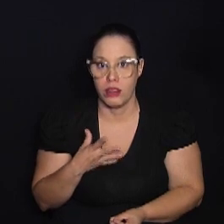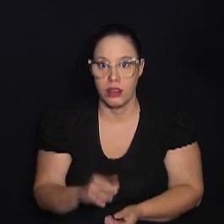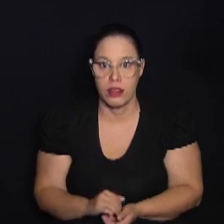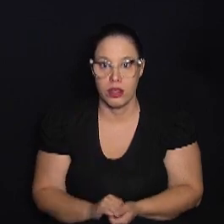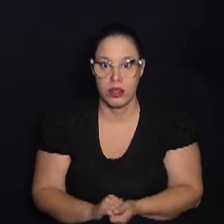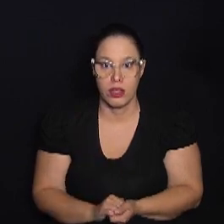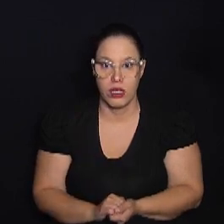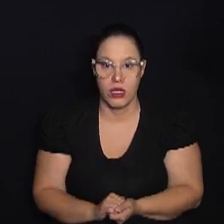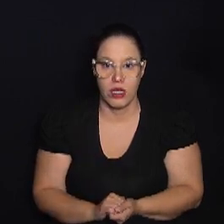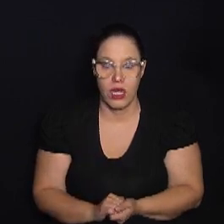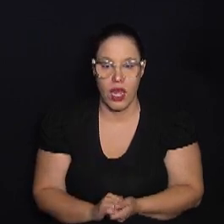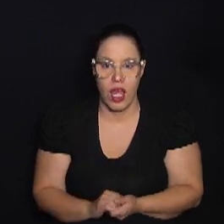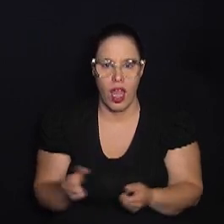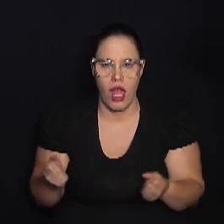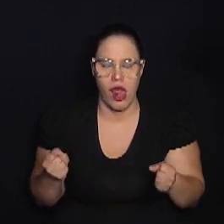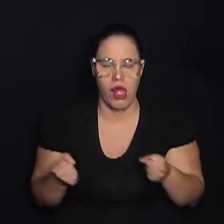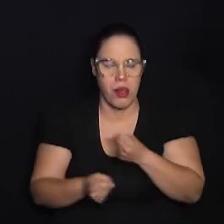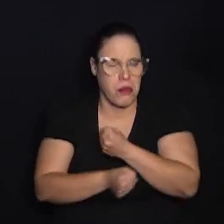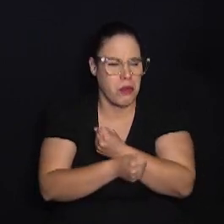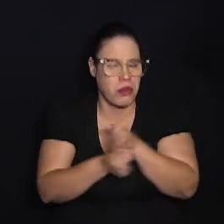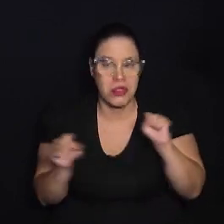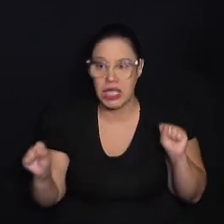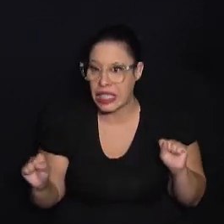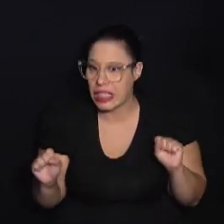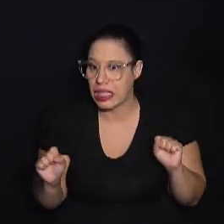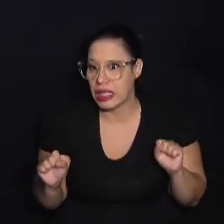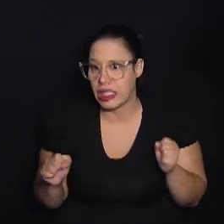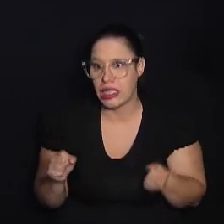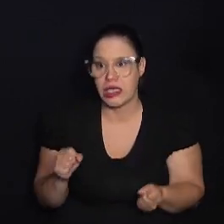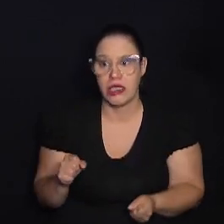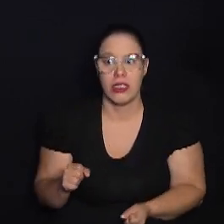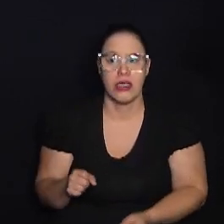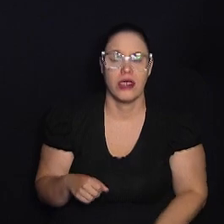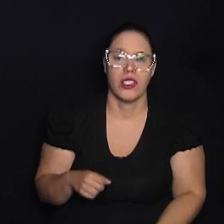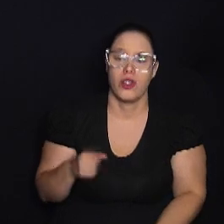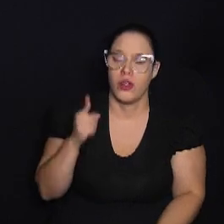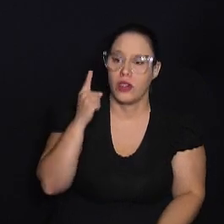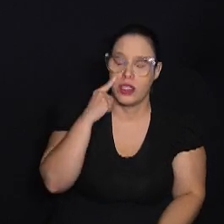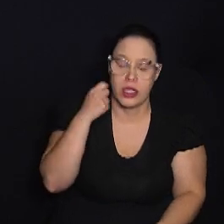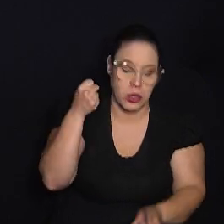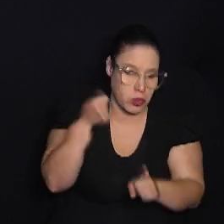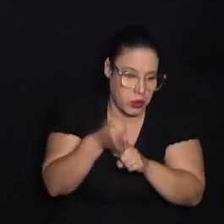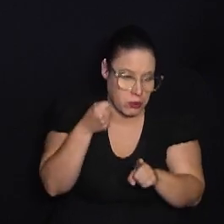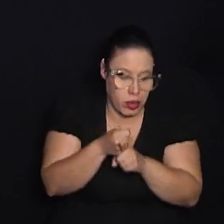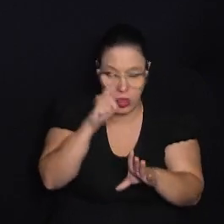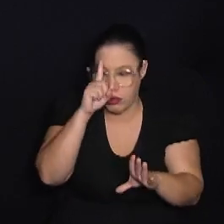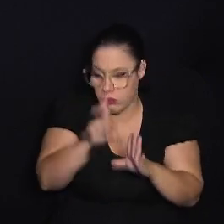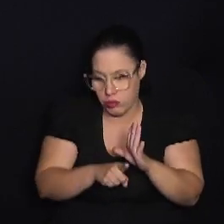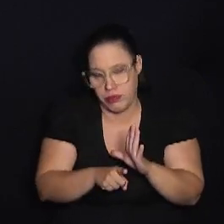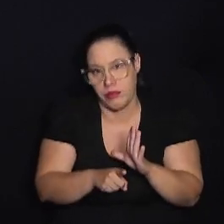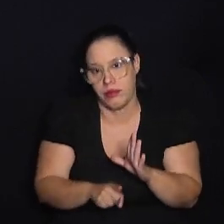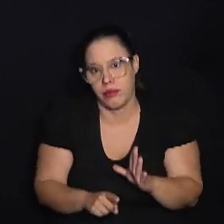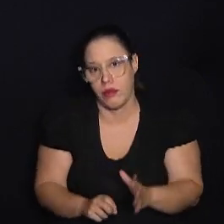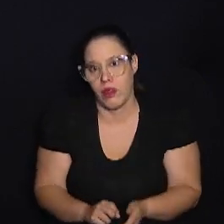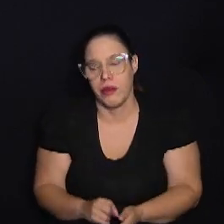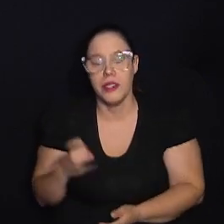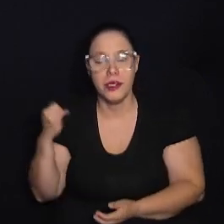é impossível você não sentir o impacto do diagnóstico, né? E é muito importante a gente ter esse